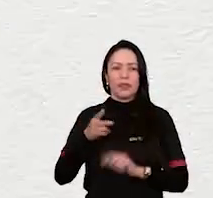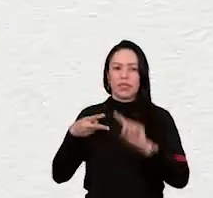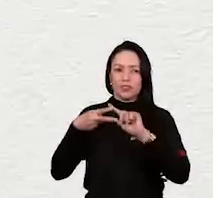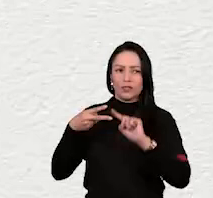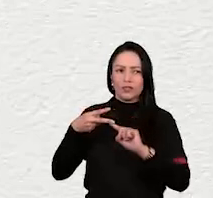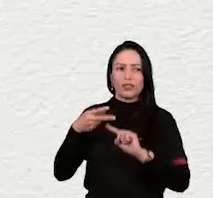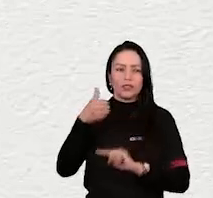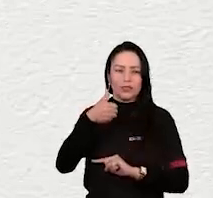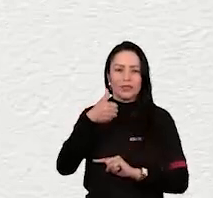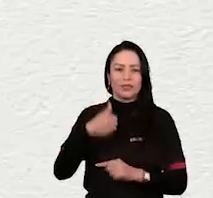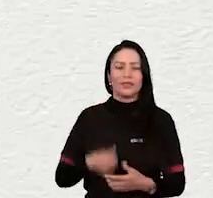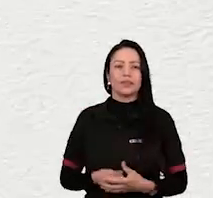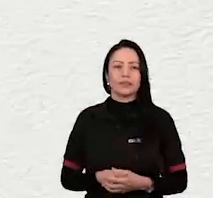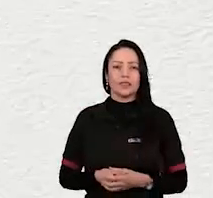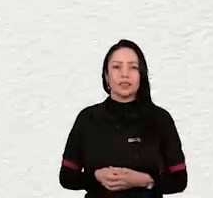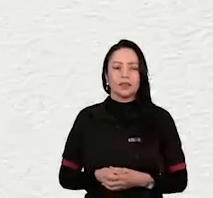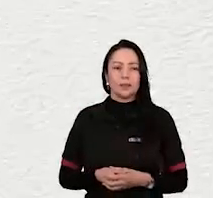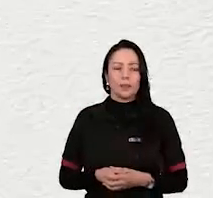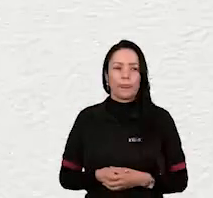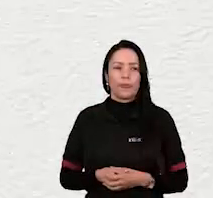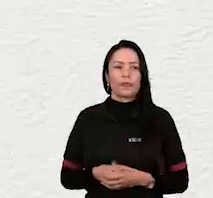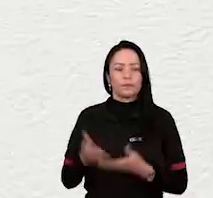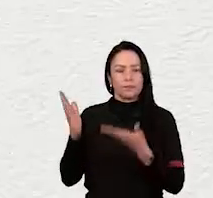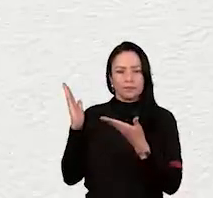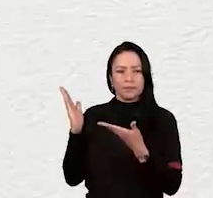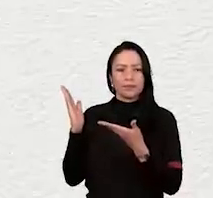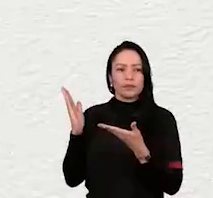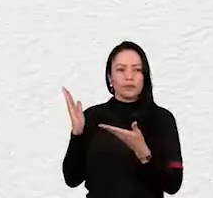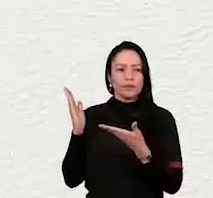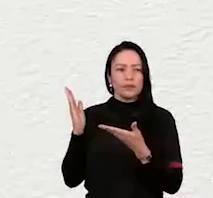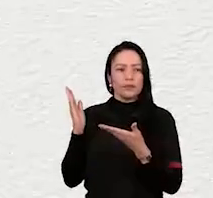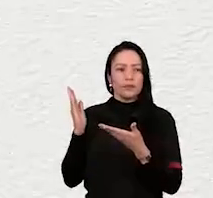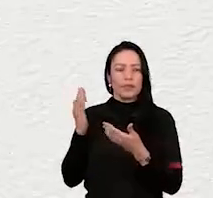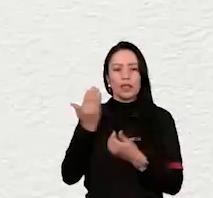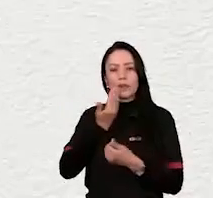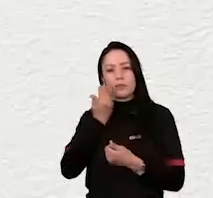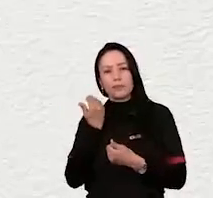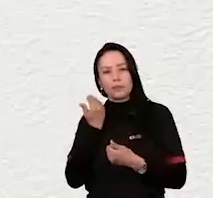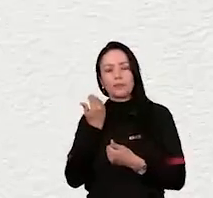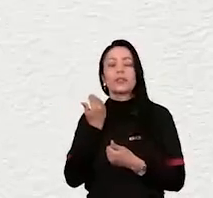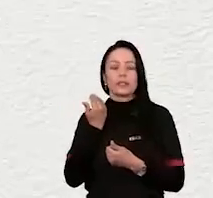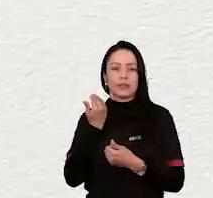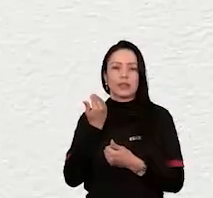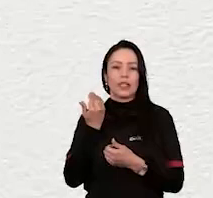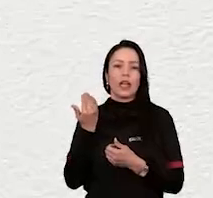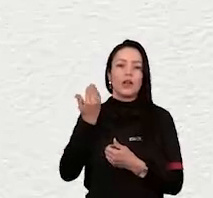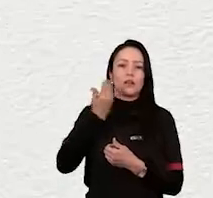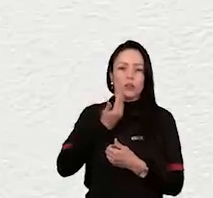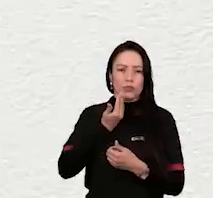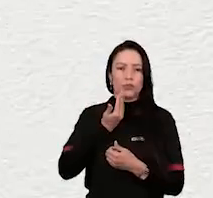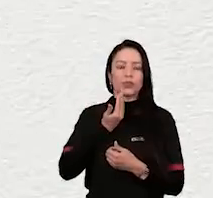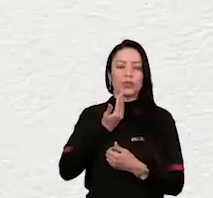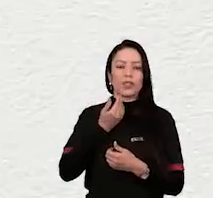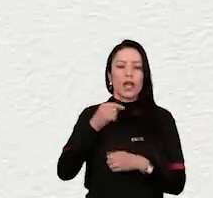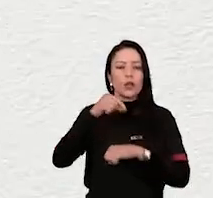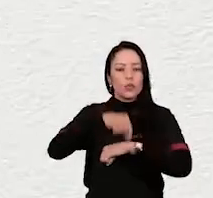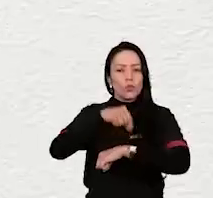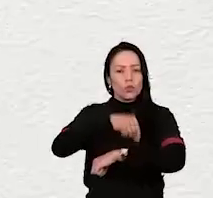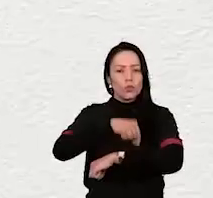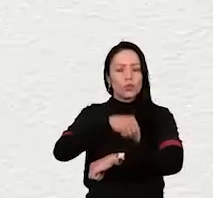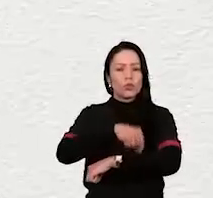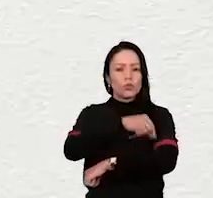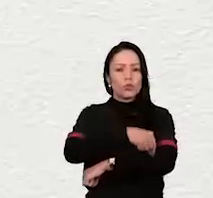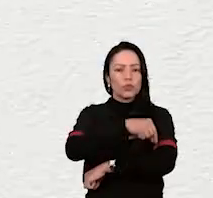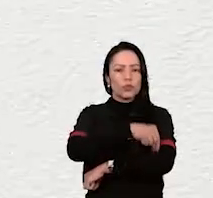conta os sucessos, né? Esse animal... A paralisia facial, eu tenho um bom resultado. Volta bem, volta né? bem. A acupuntura